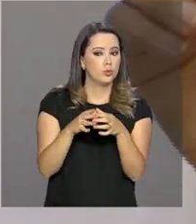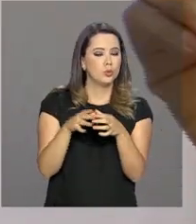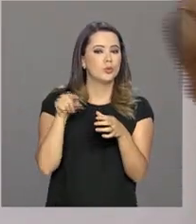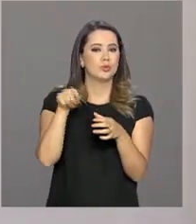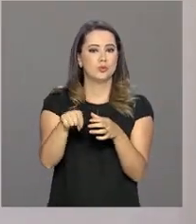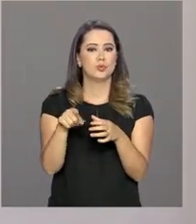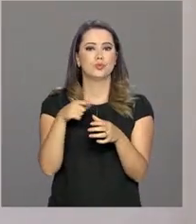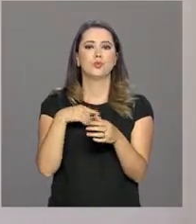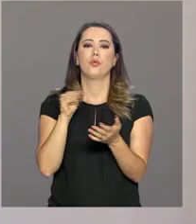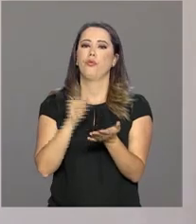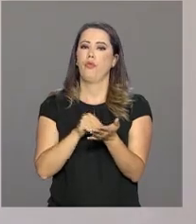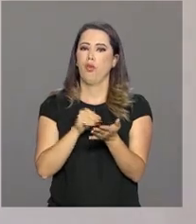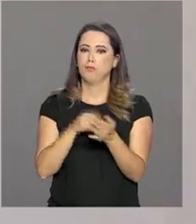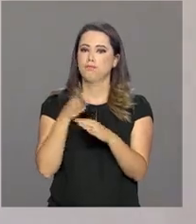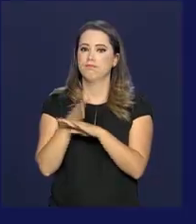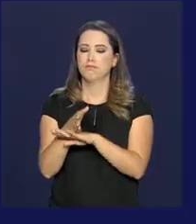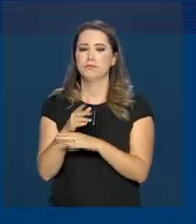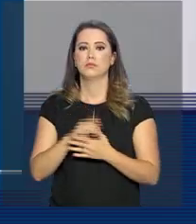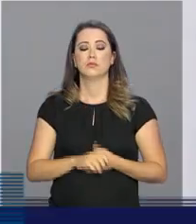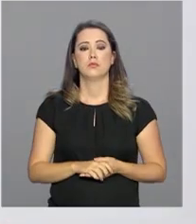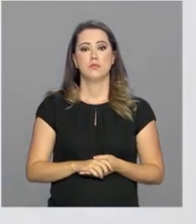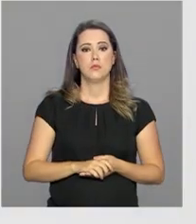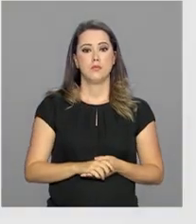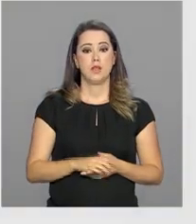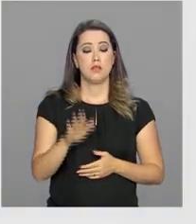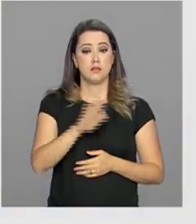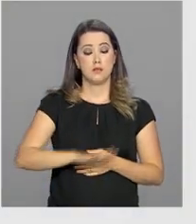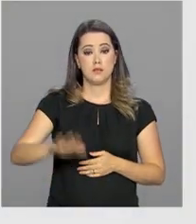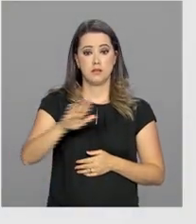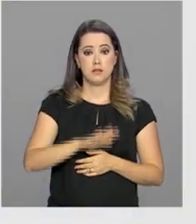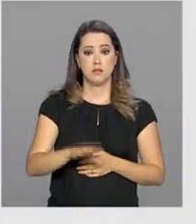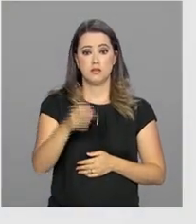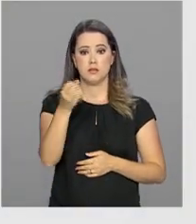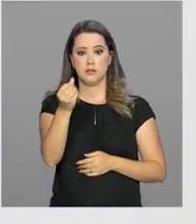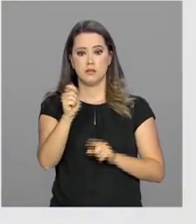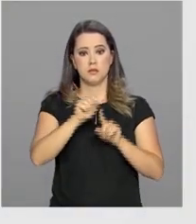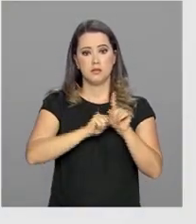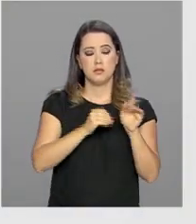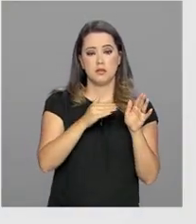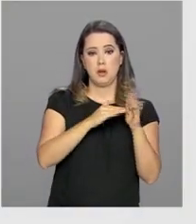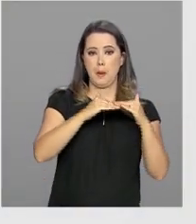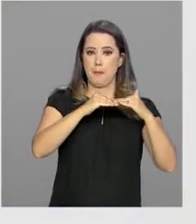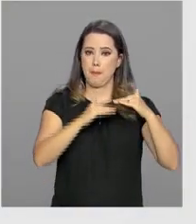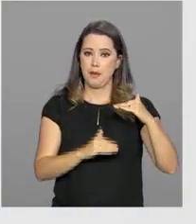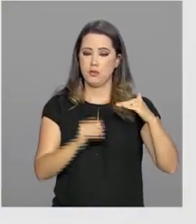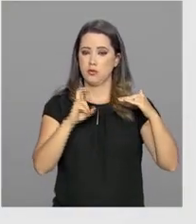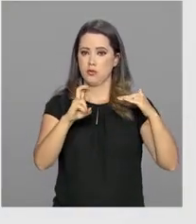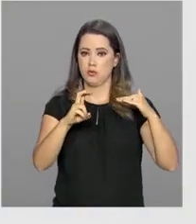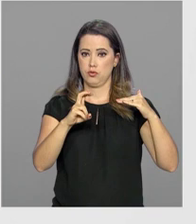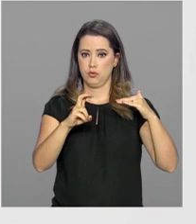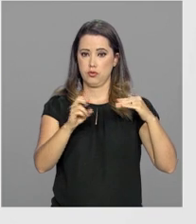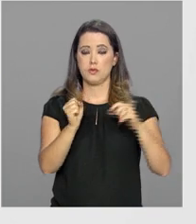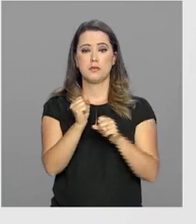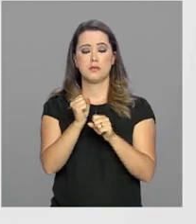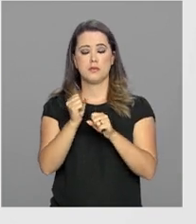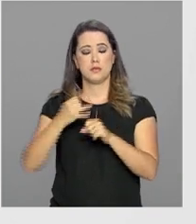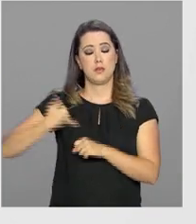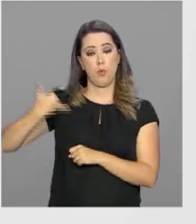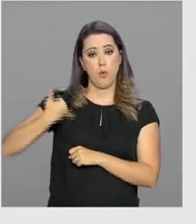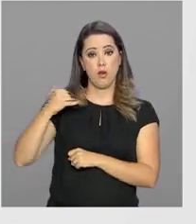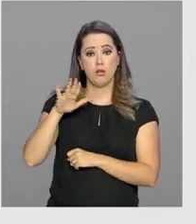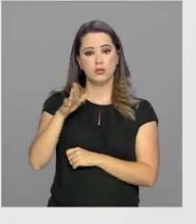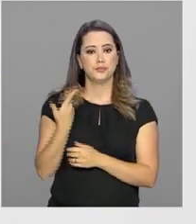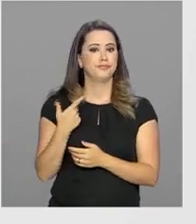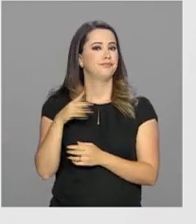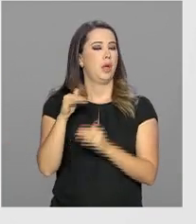vulnerável não atingiu o objetivo. Entre as crianças de 6 meses e menores de 5 anos, a vacinação chegou